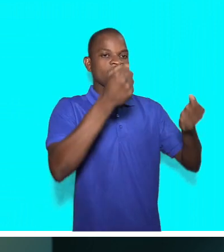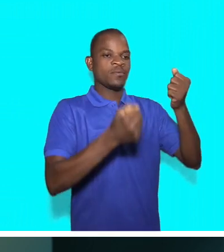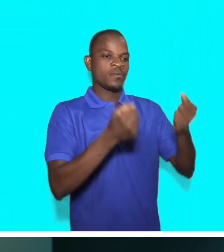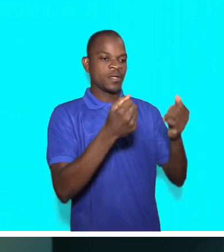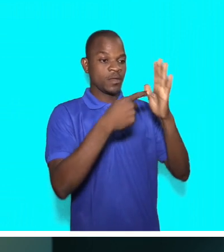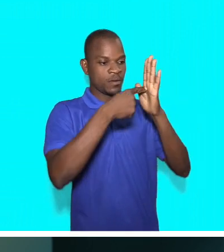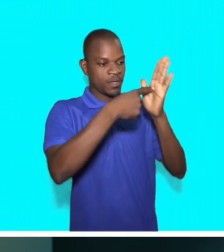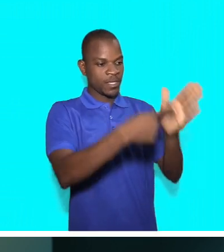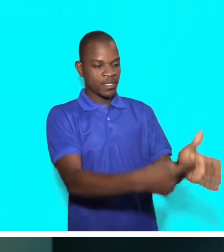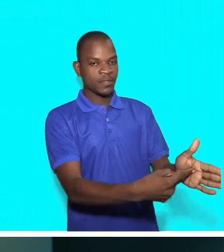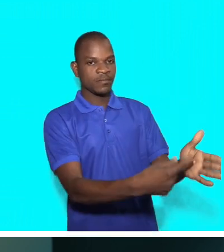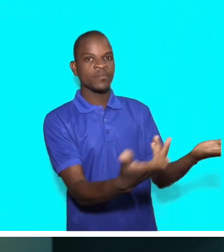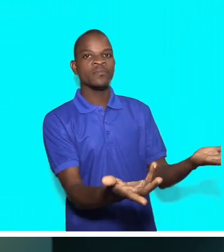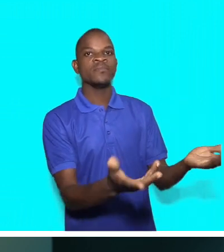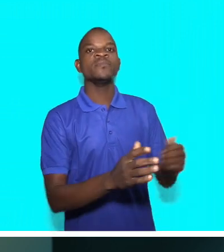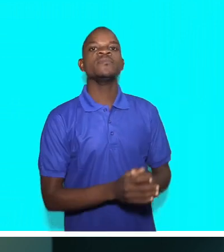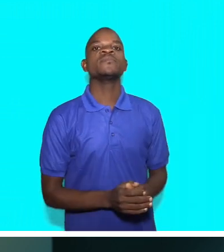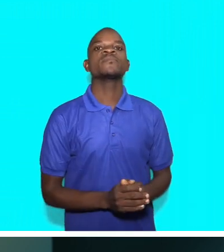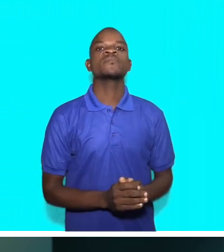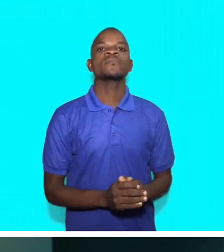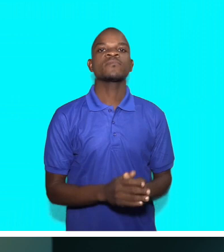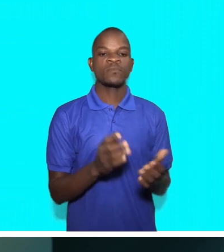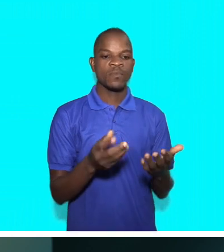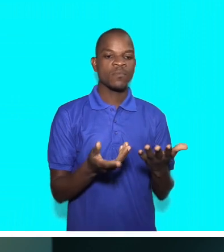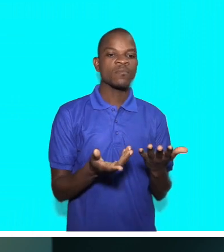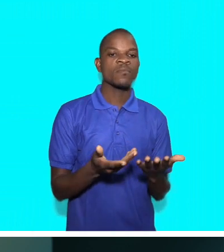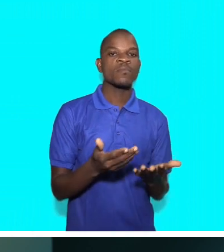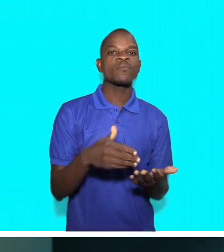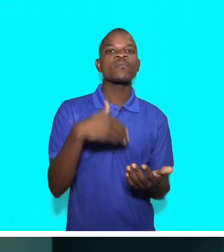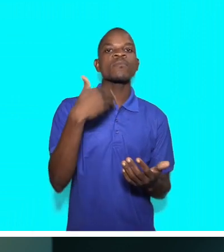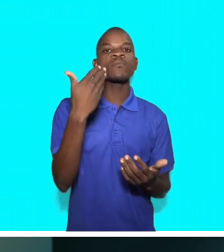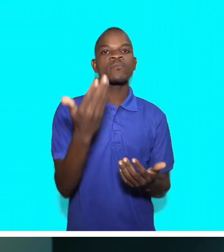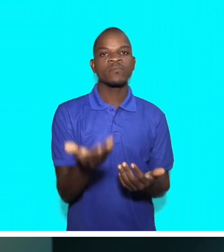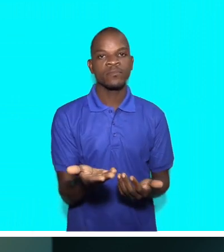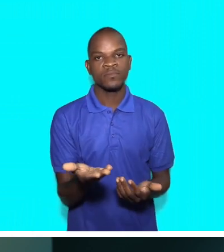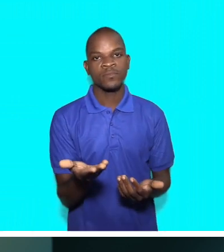peça. A pessoa entrou na viatura, por exemplo,